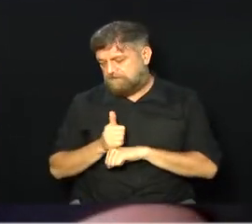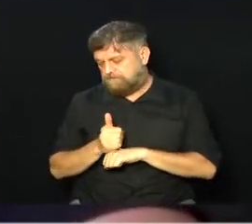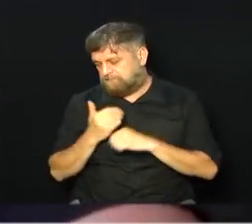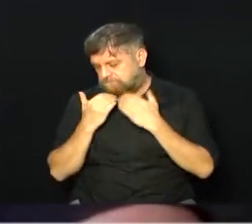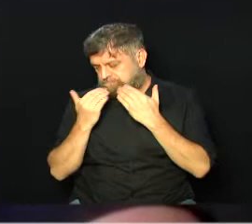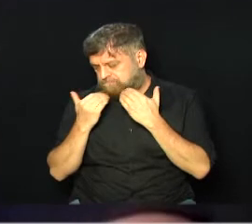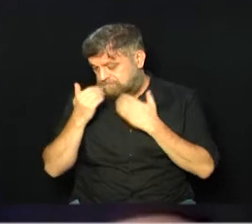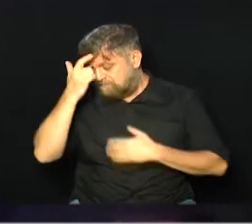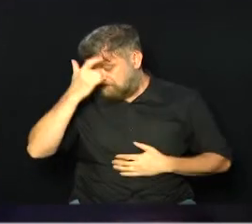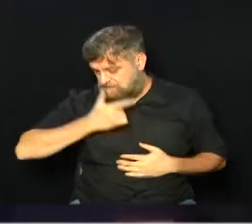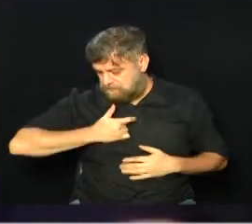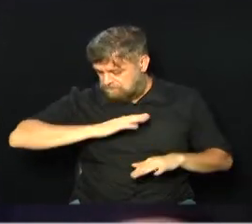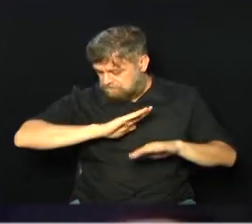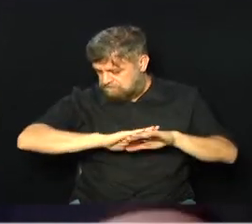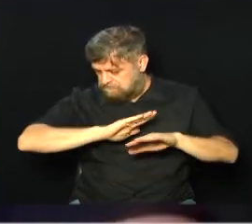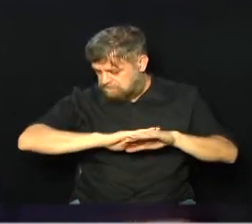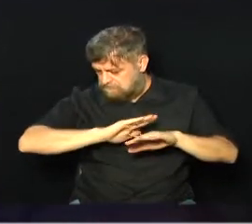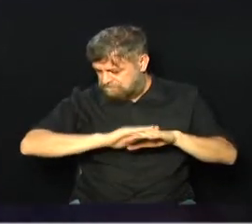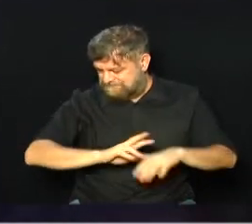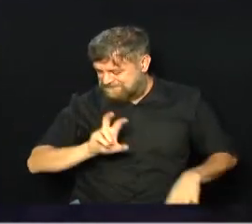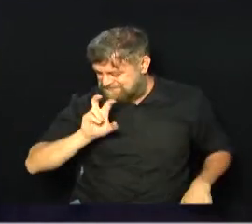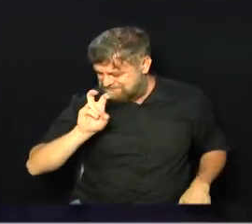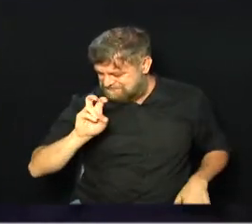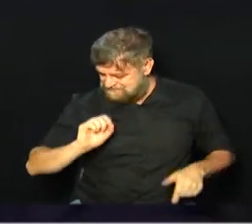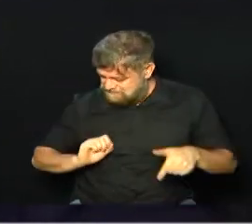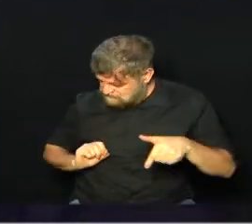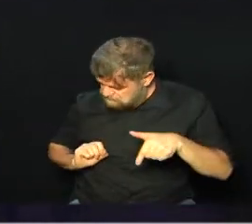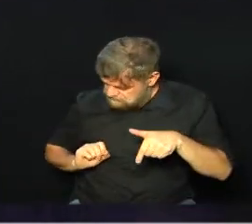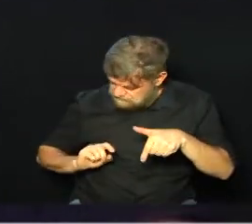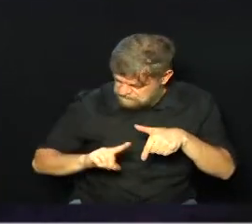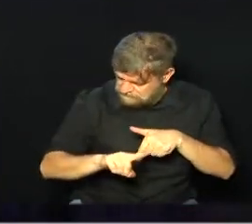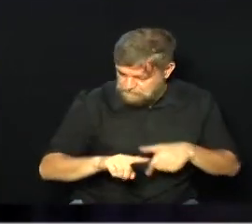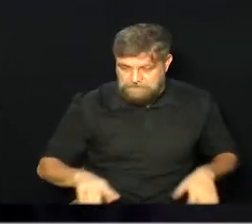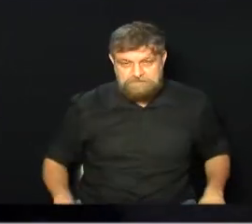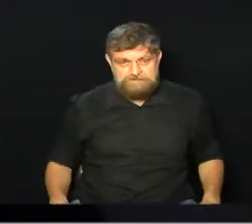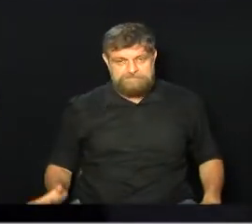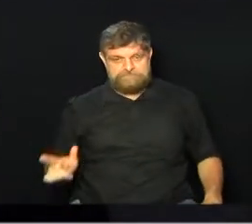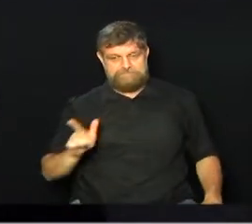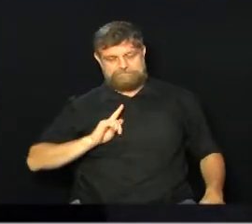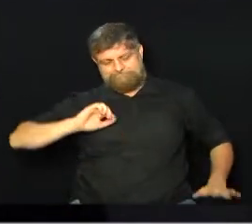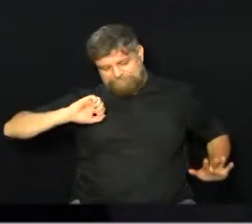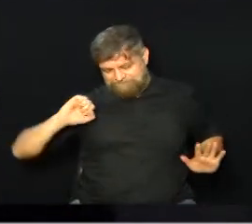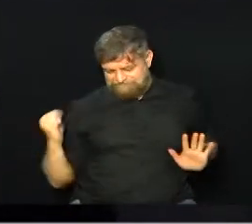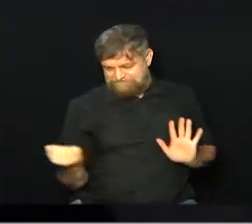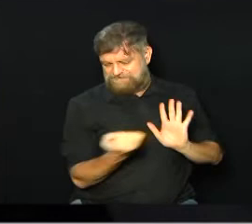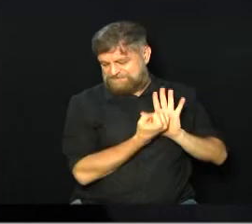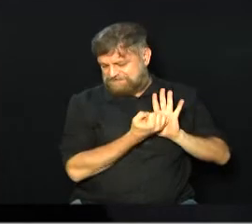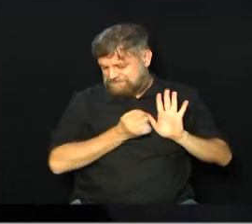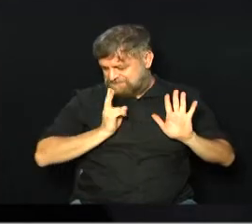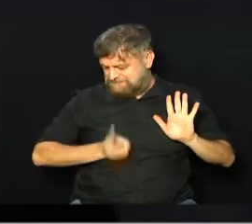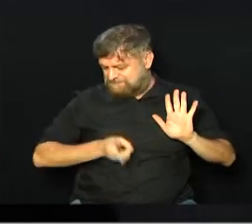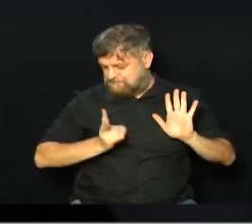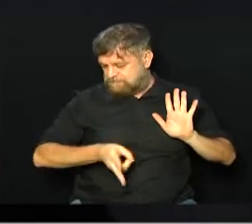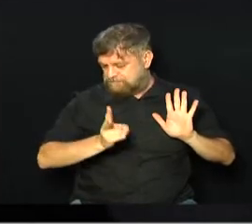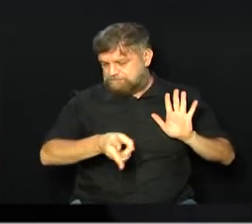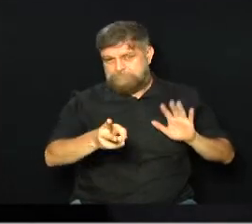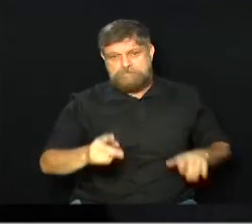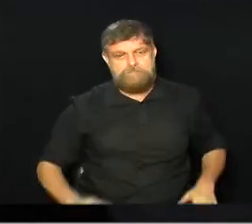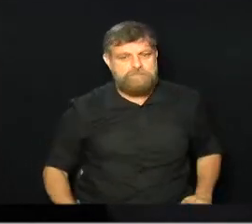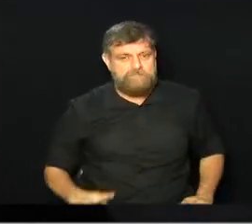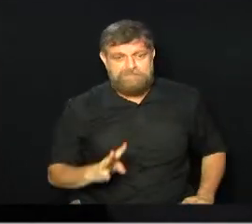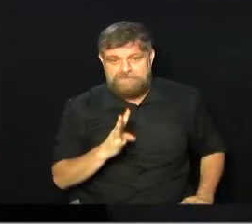e tive esse feito, né? Um feito que esse daí vai ficar marcado aí para sempre. Eu conheço atacante que não